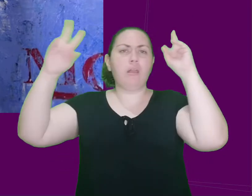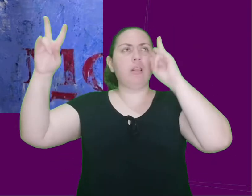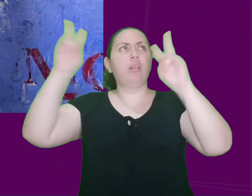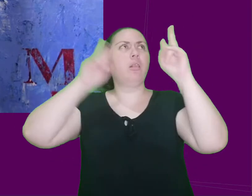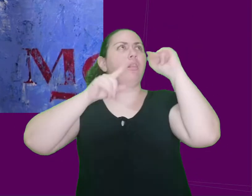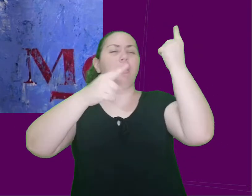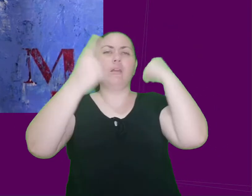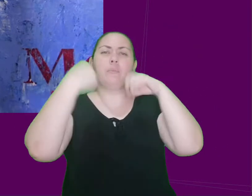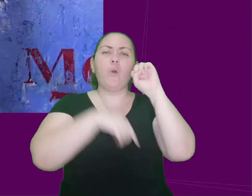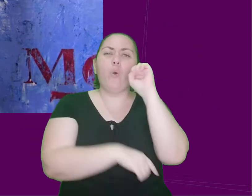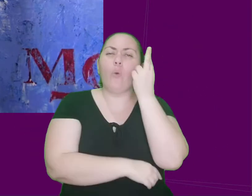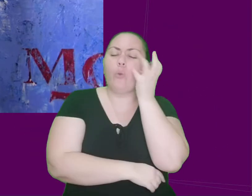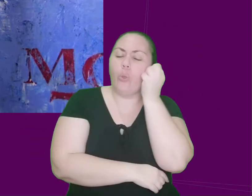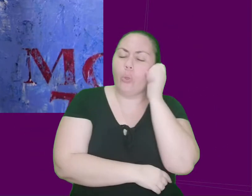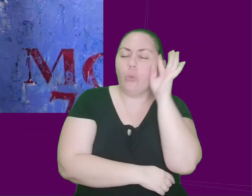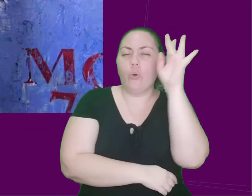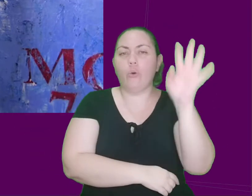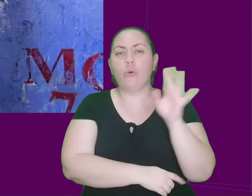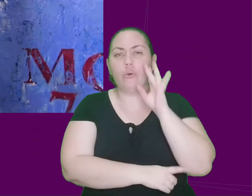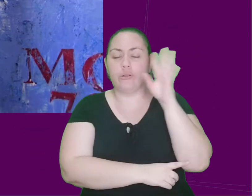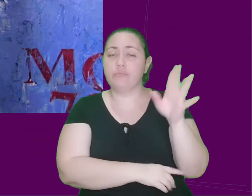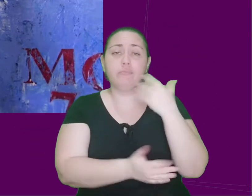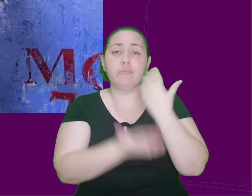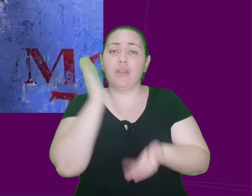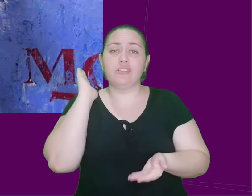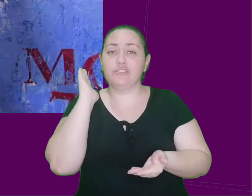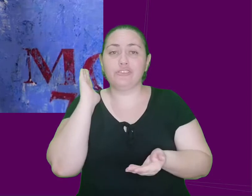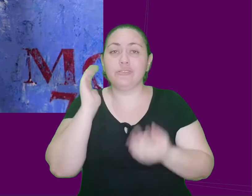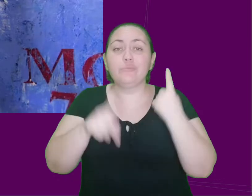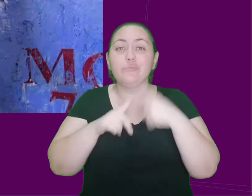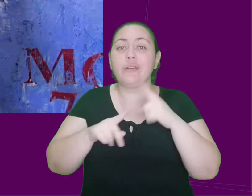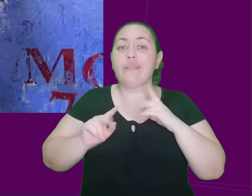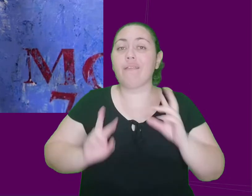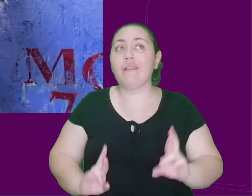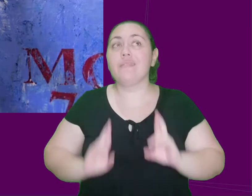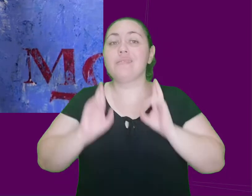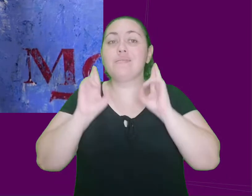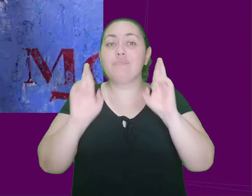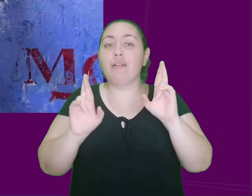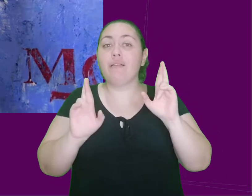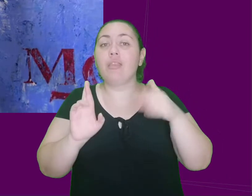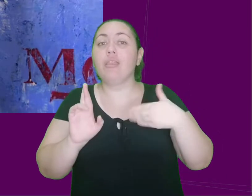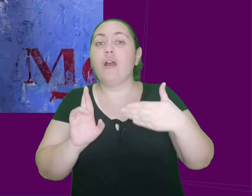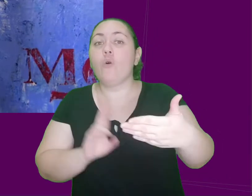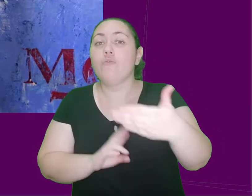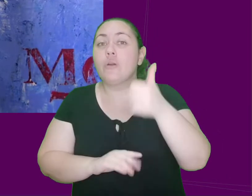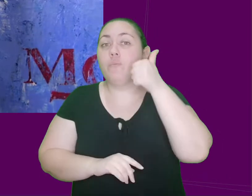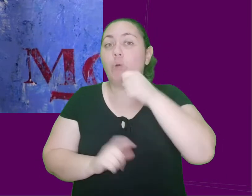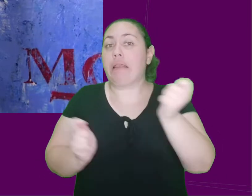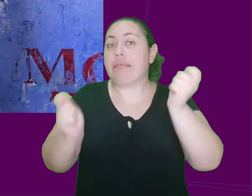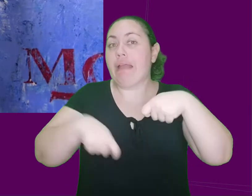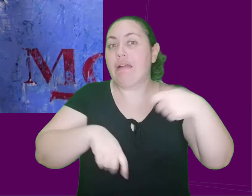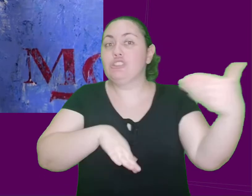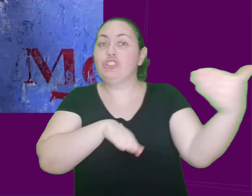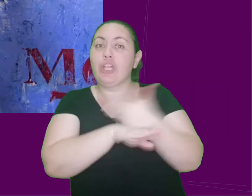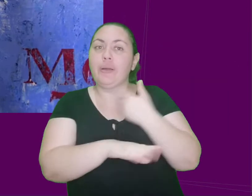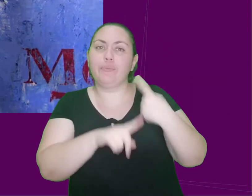da memória ou do sonho desse indivíduo. A esperança da possível chegada da